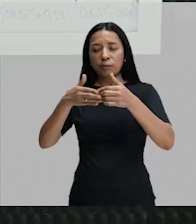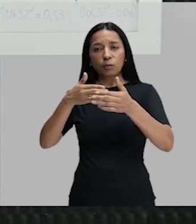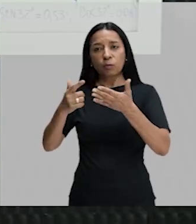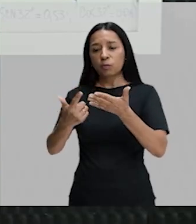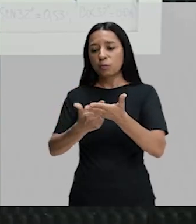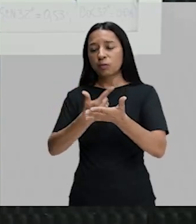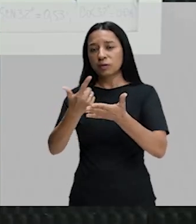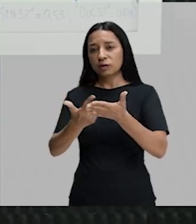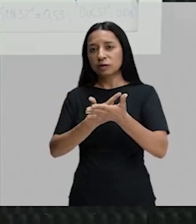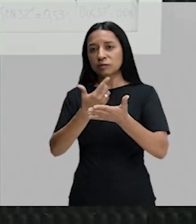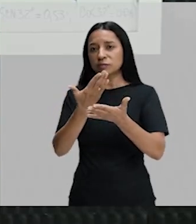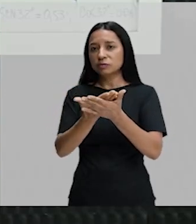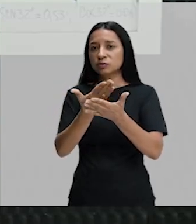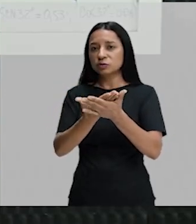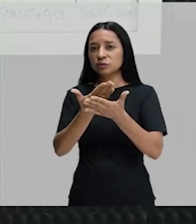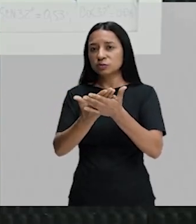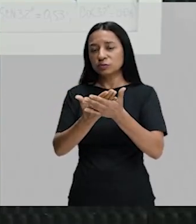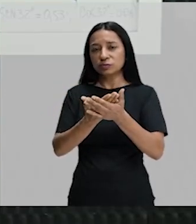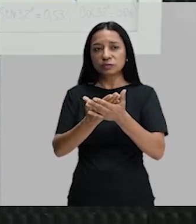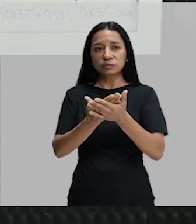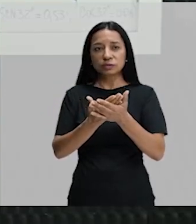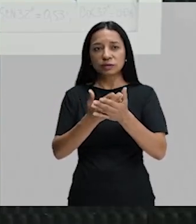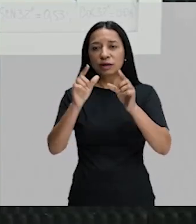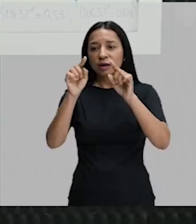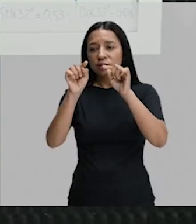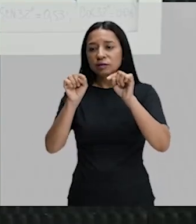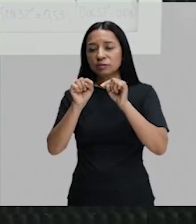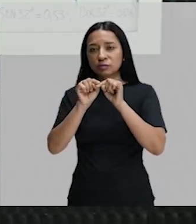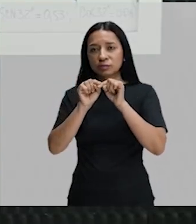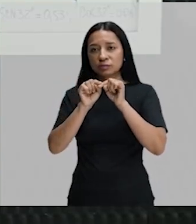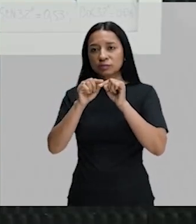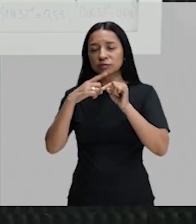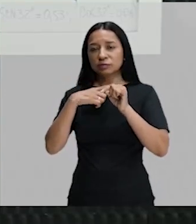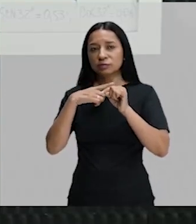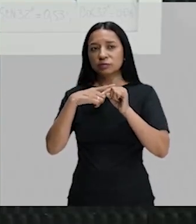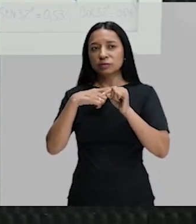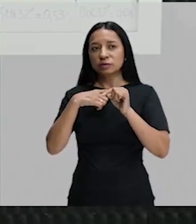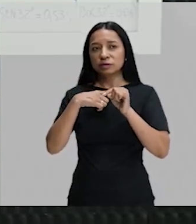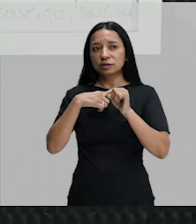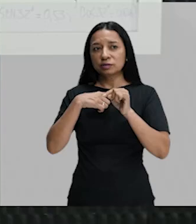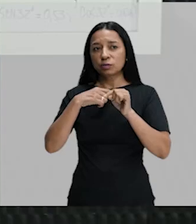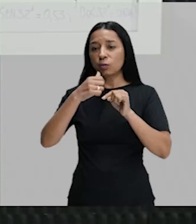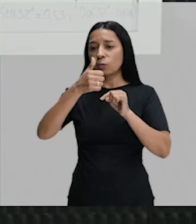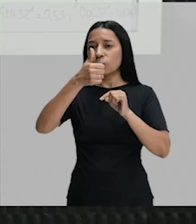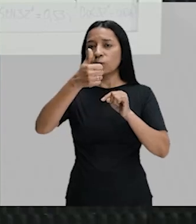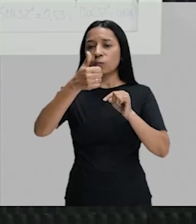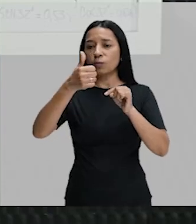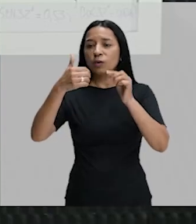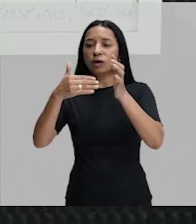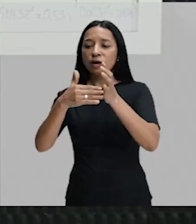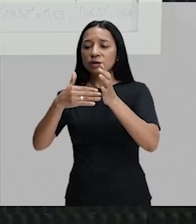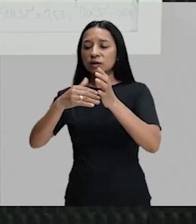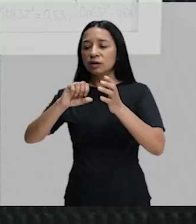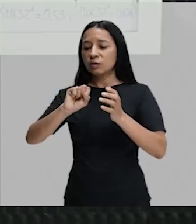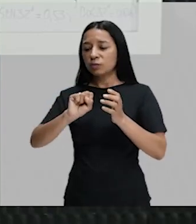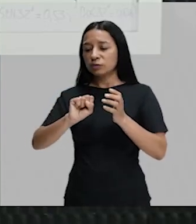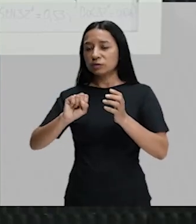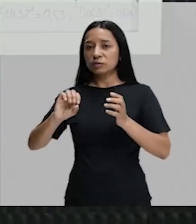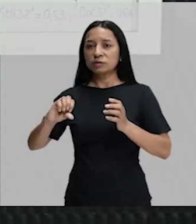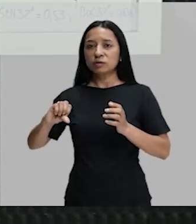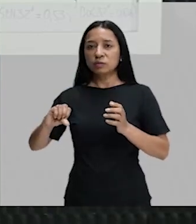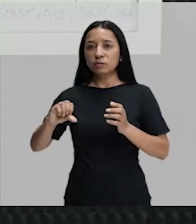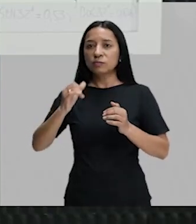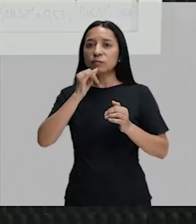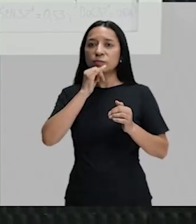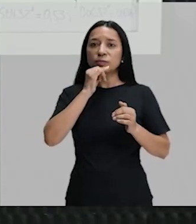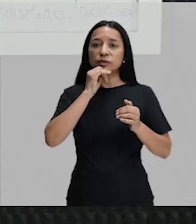estudar razão trigonométrica, você vai ter isso aqui do ângulo 1 até o ângulo de 89. Tá? Então, por exemplo, o